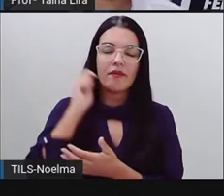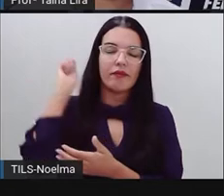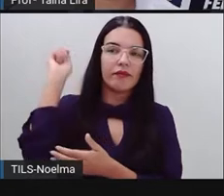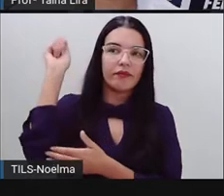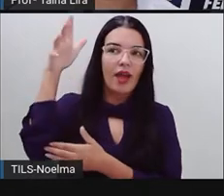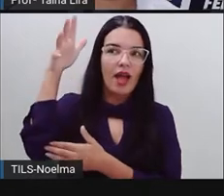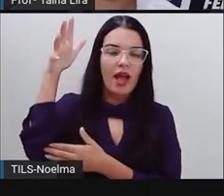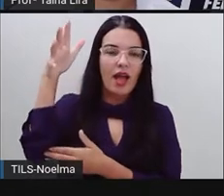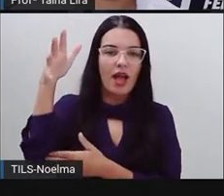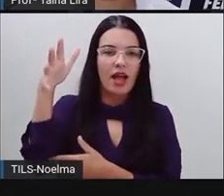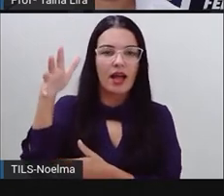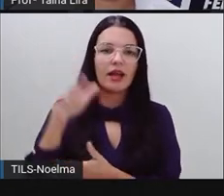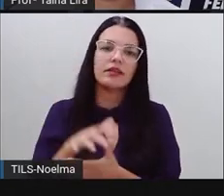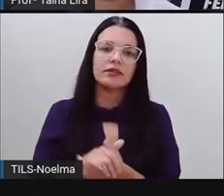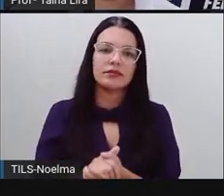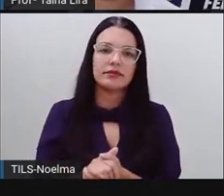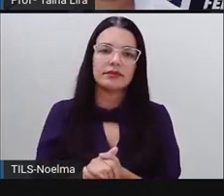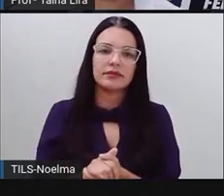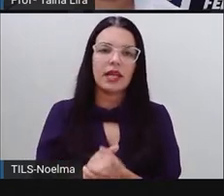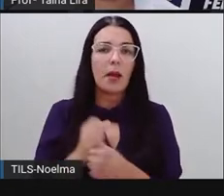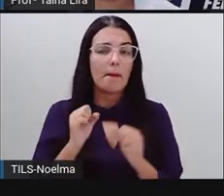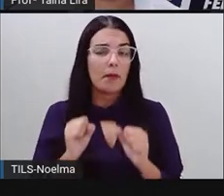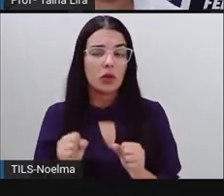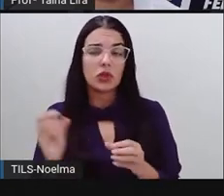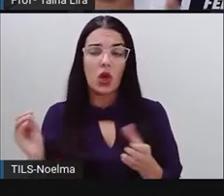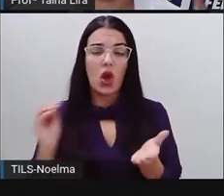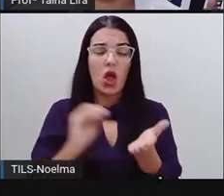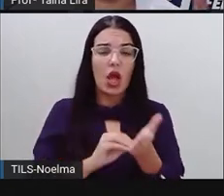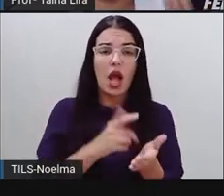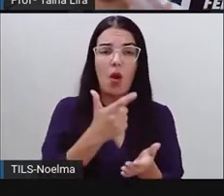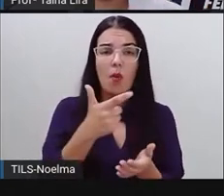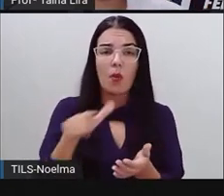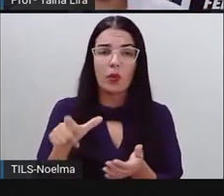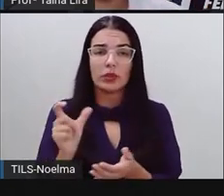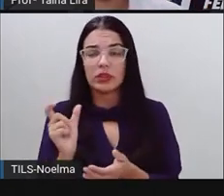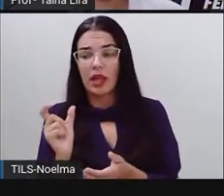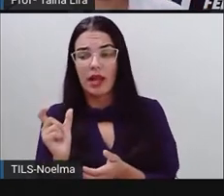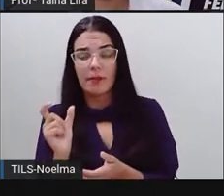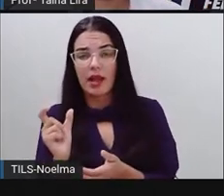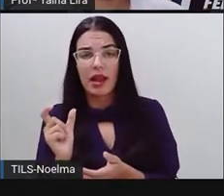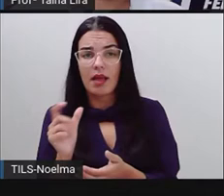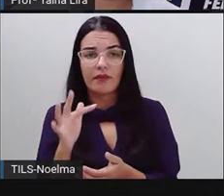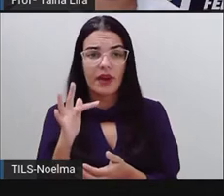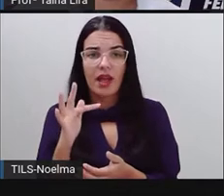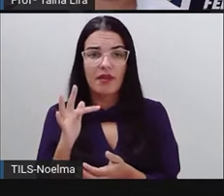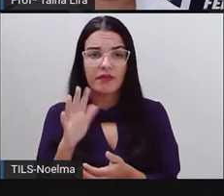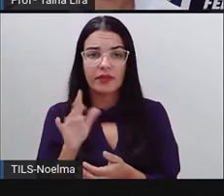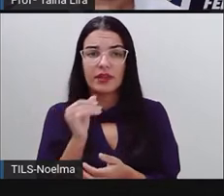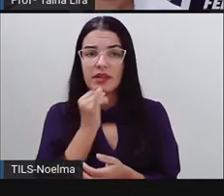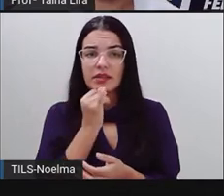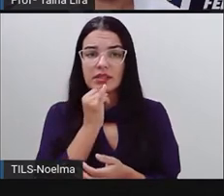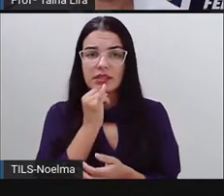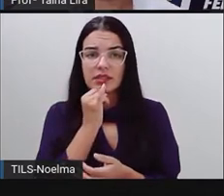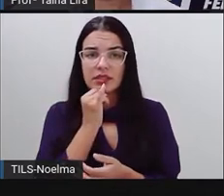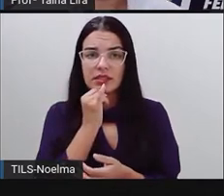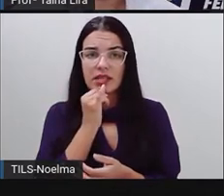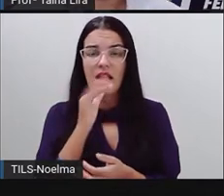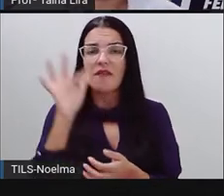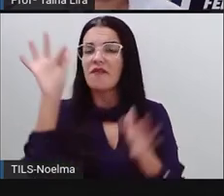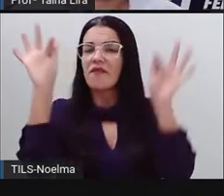então eu poderia escrever aqui uma outra palavra com a letra c a palavra